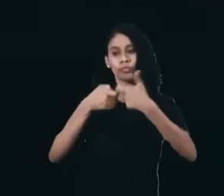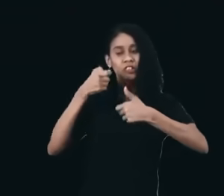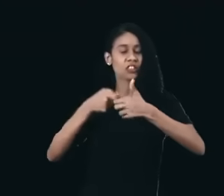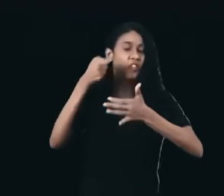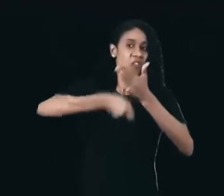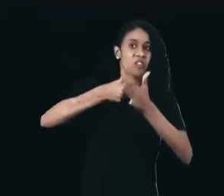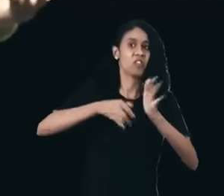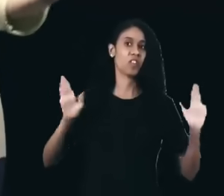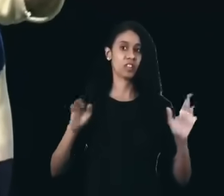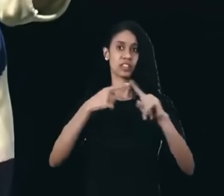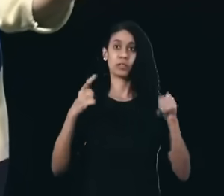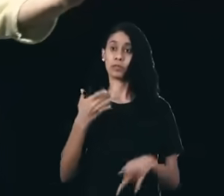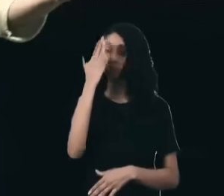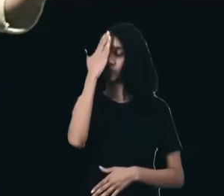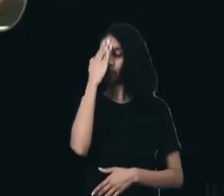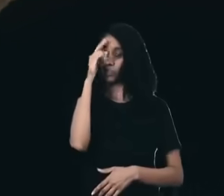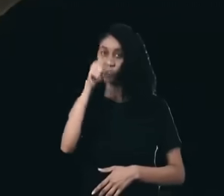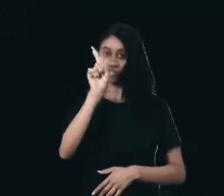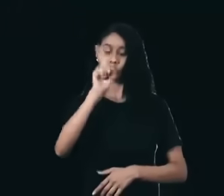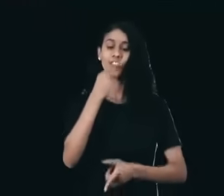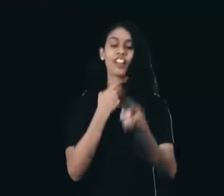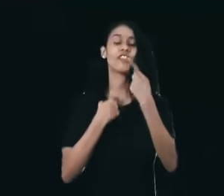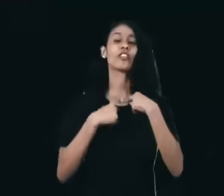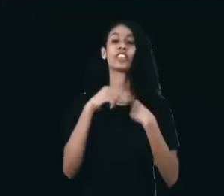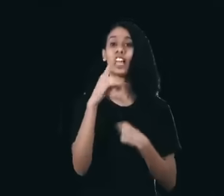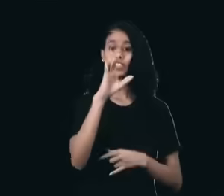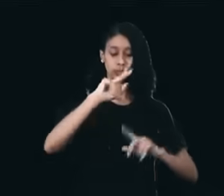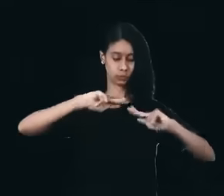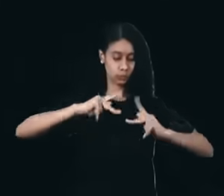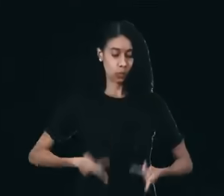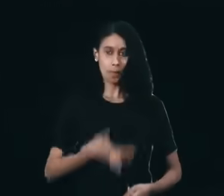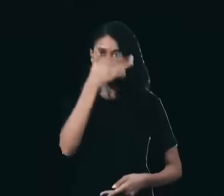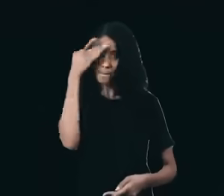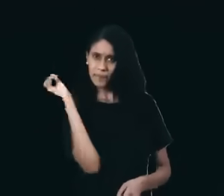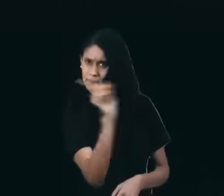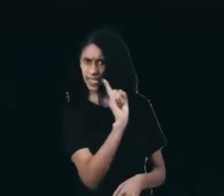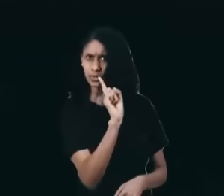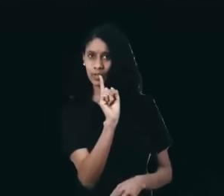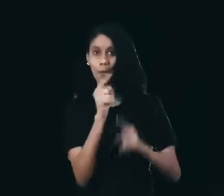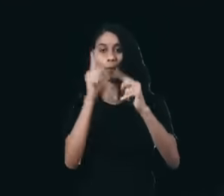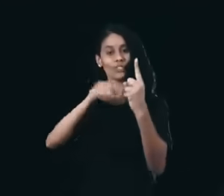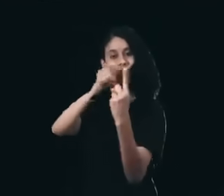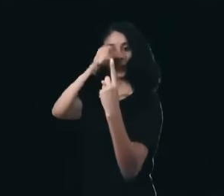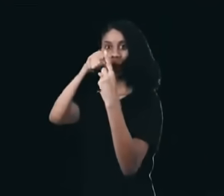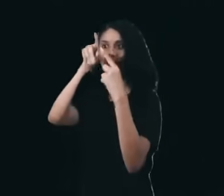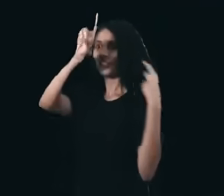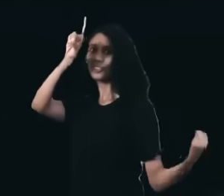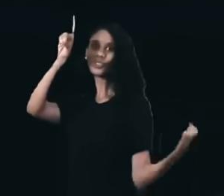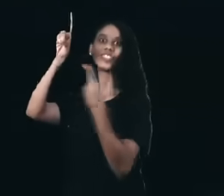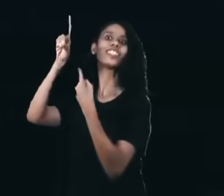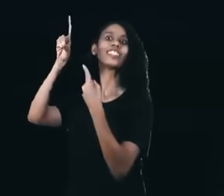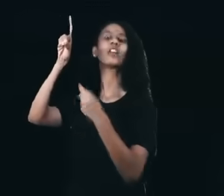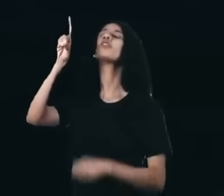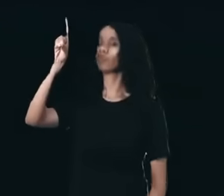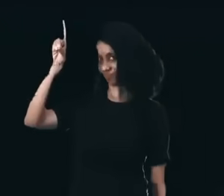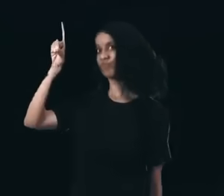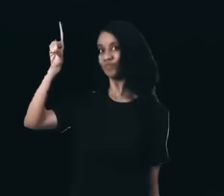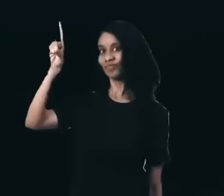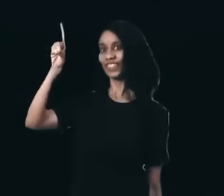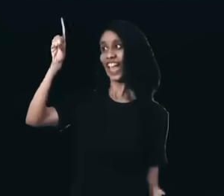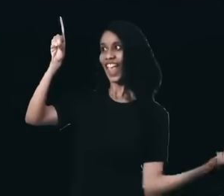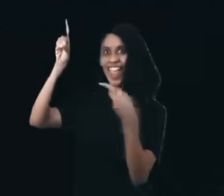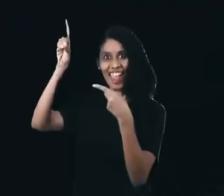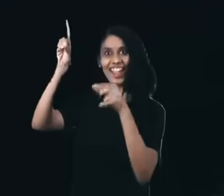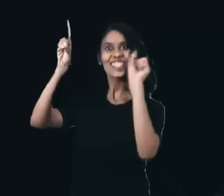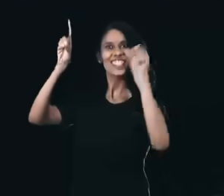você não foi fruto da vontade humana, você foi fruto de um propósito divino. Você está aqui porque o próprio